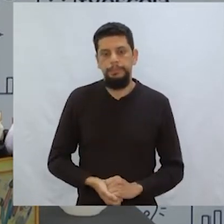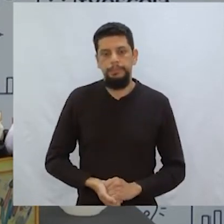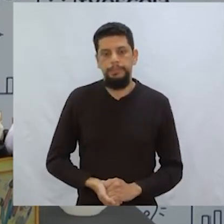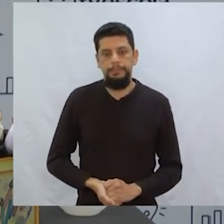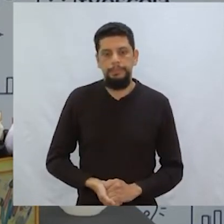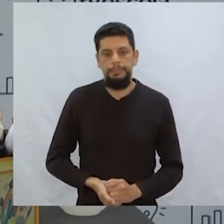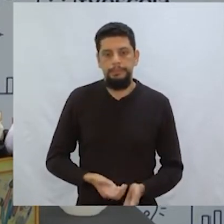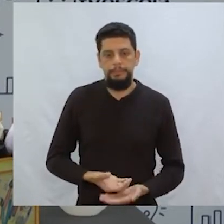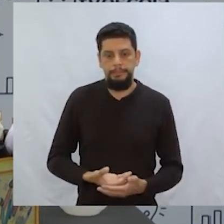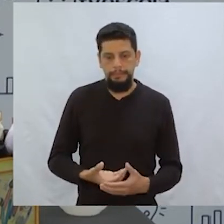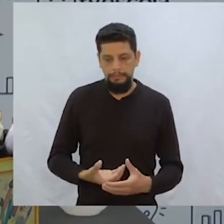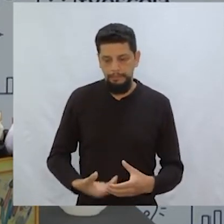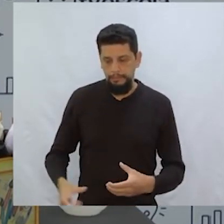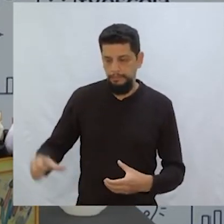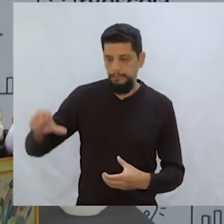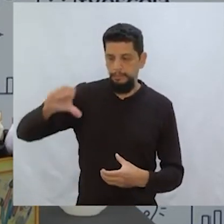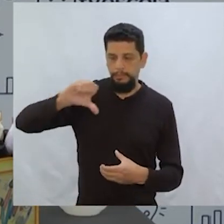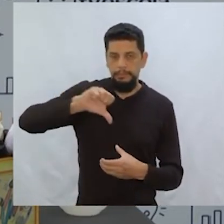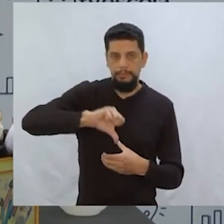Aqui.